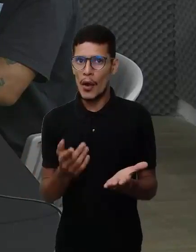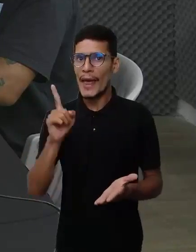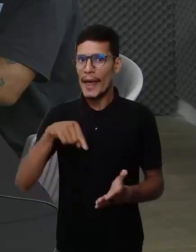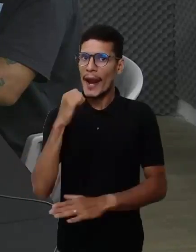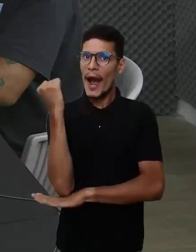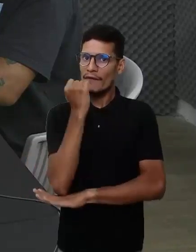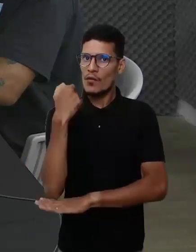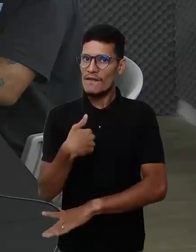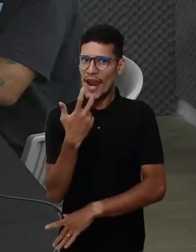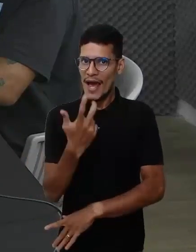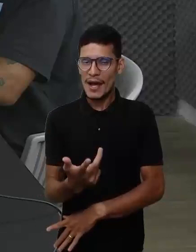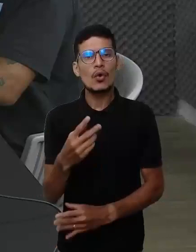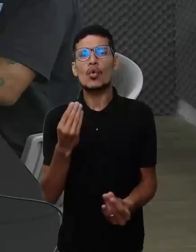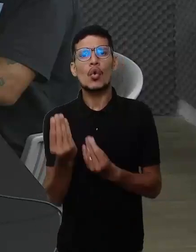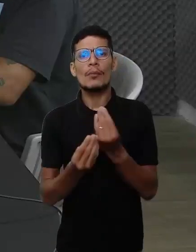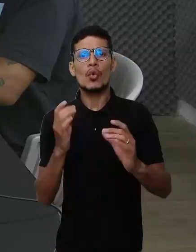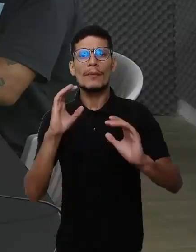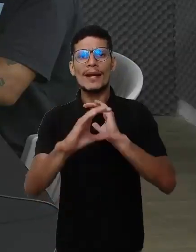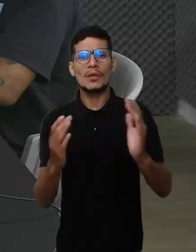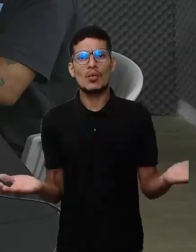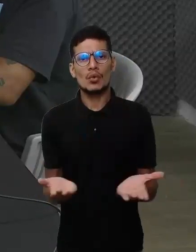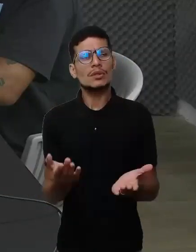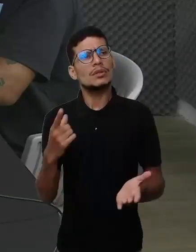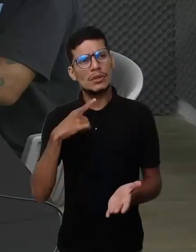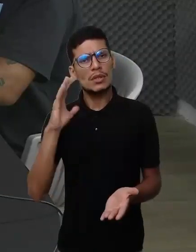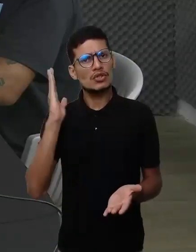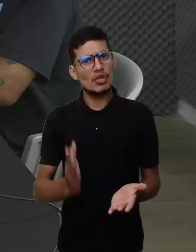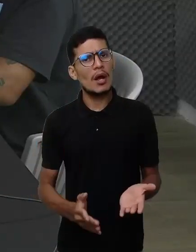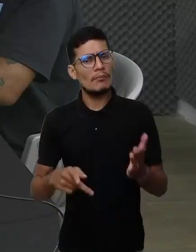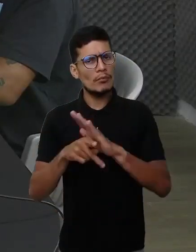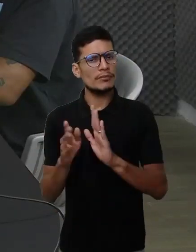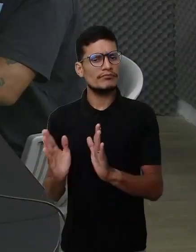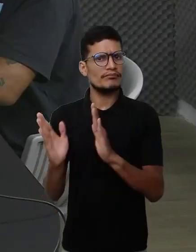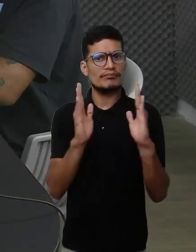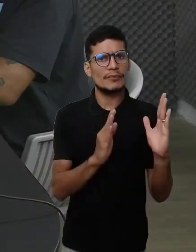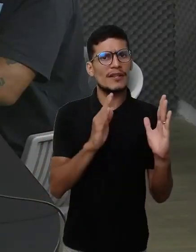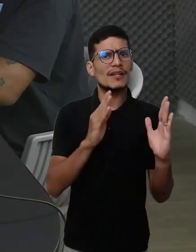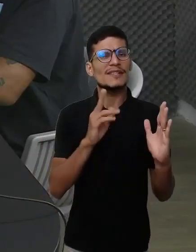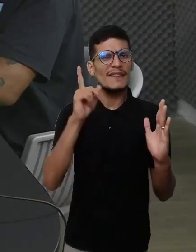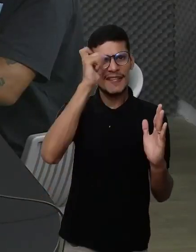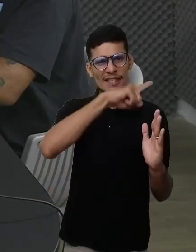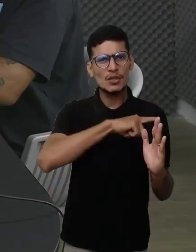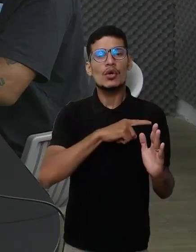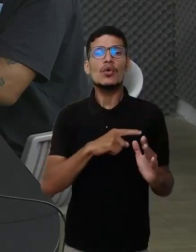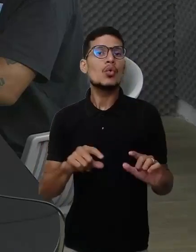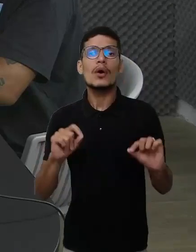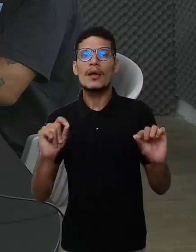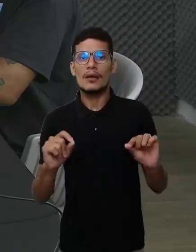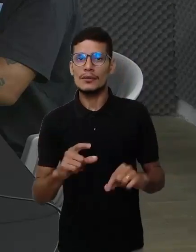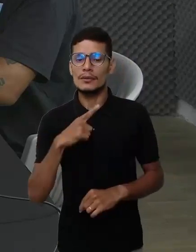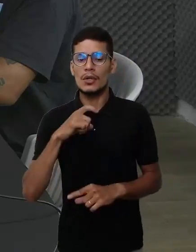grave. Como é que nós estamos nos comunicando hoje? A gente já tinha um processo difícil, adoecedor e violento, quando a gente tinha